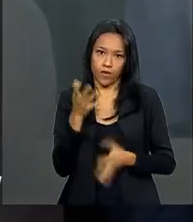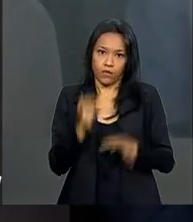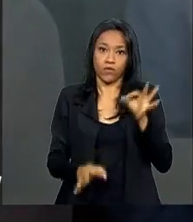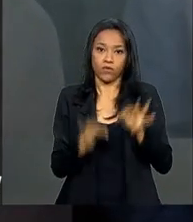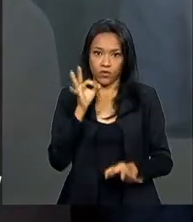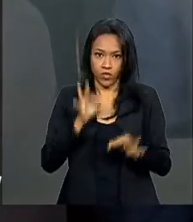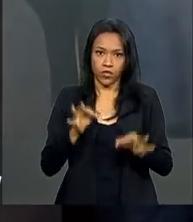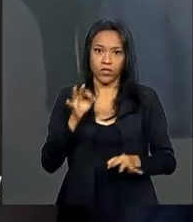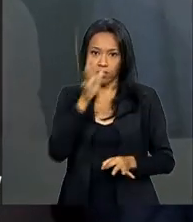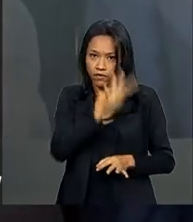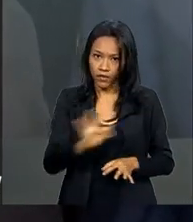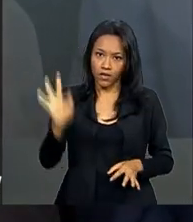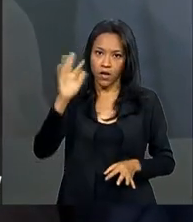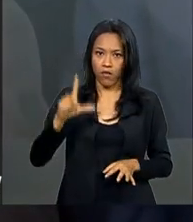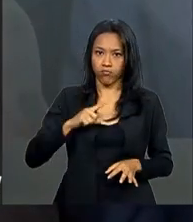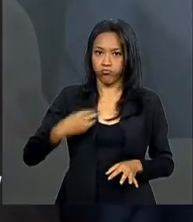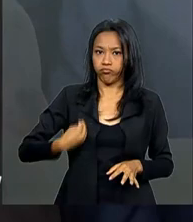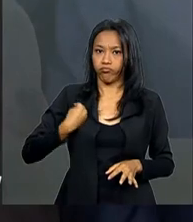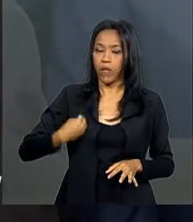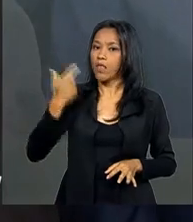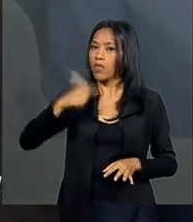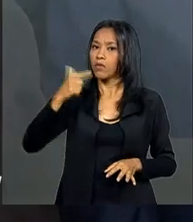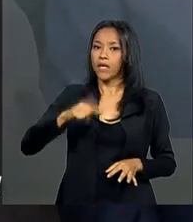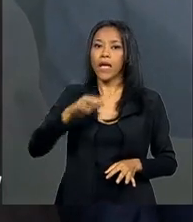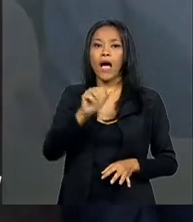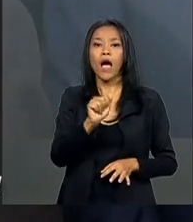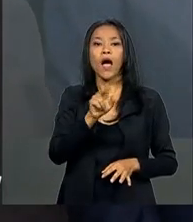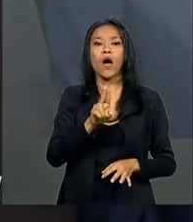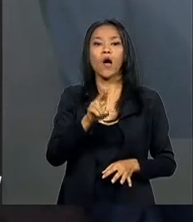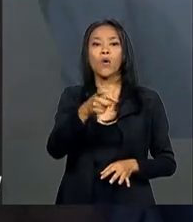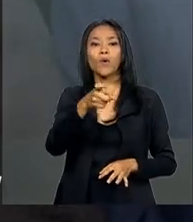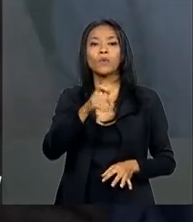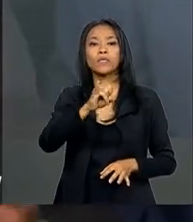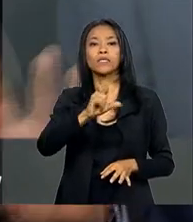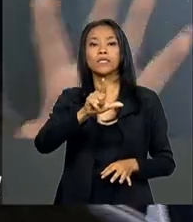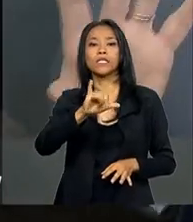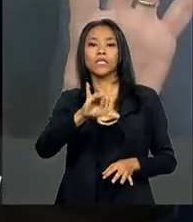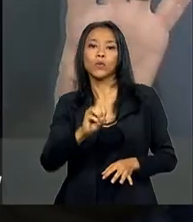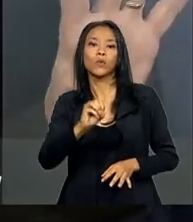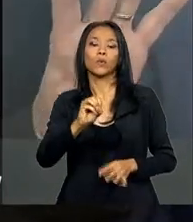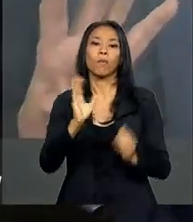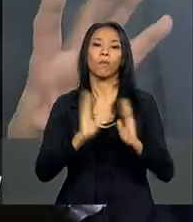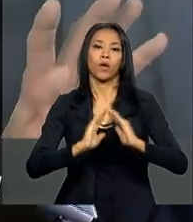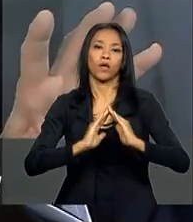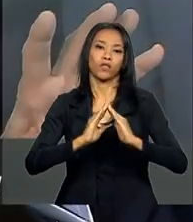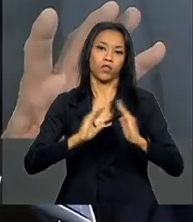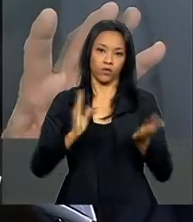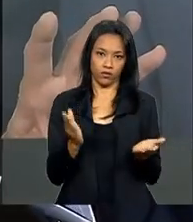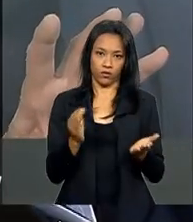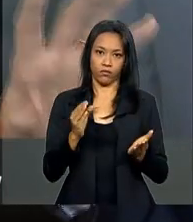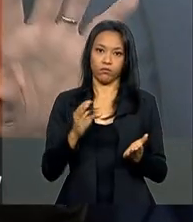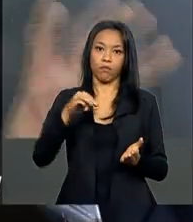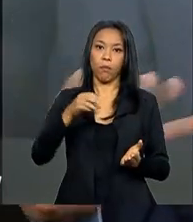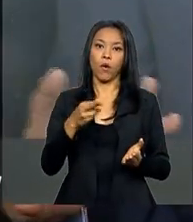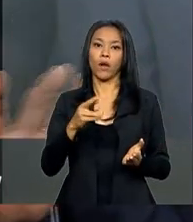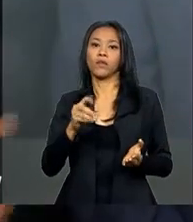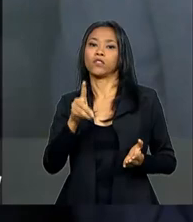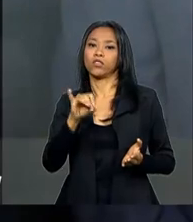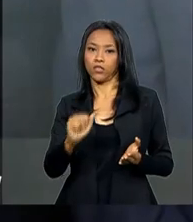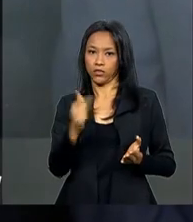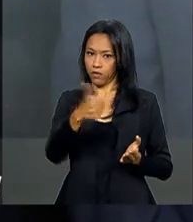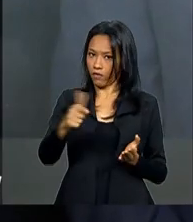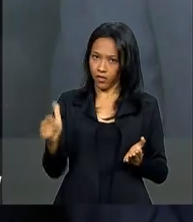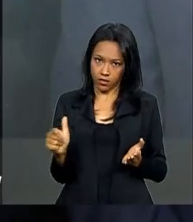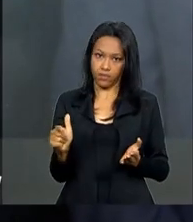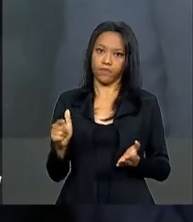Federal existentes no Brasil, não terão o auxílio moradia. E estou mandando verificar, isto conversei